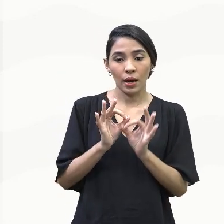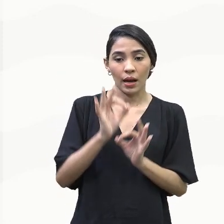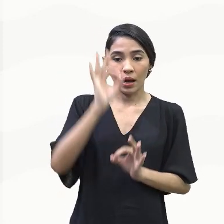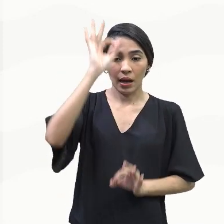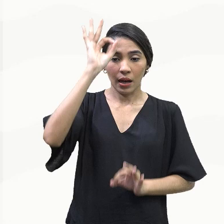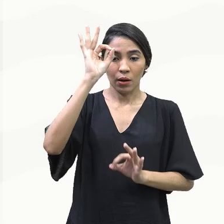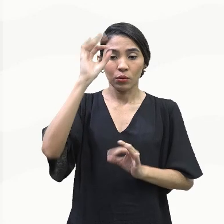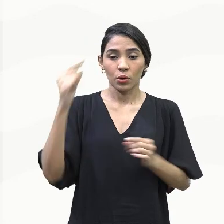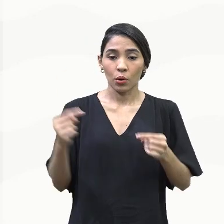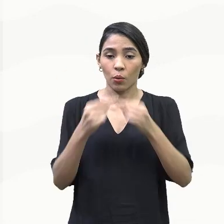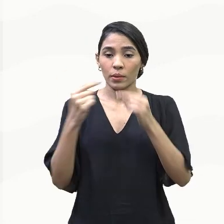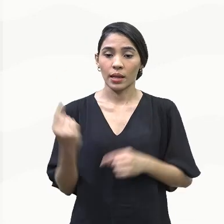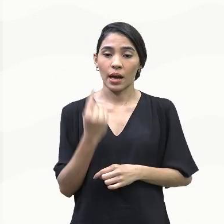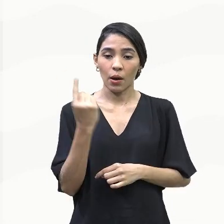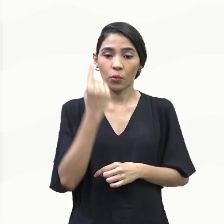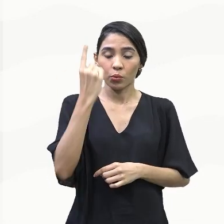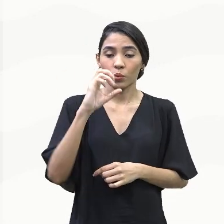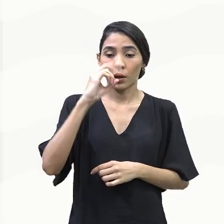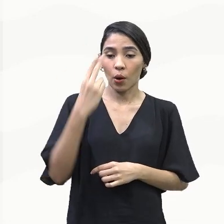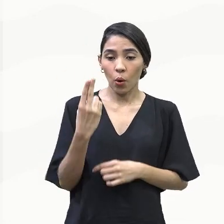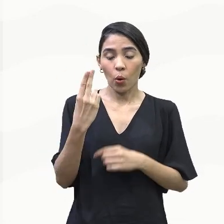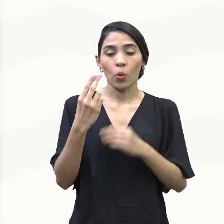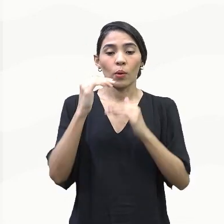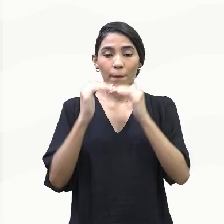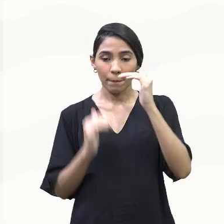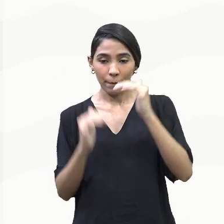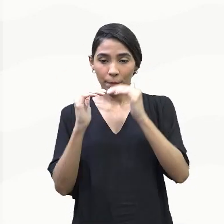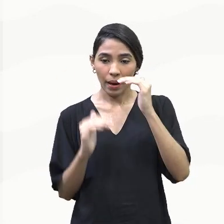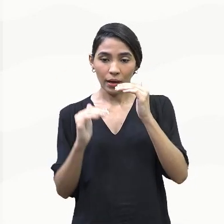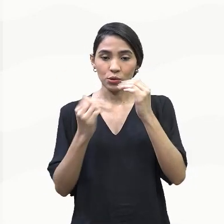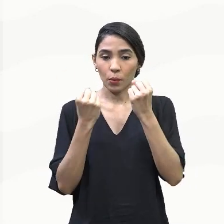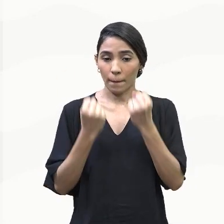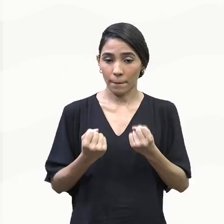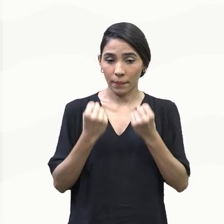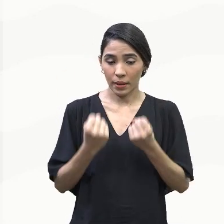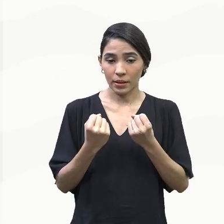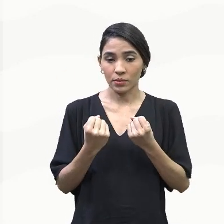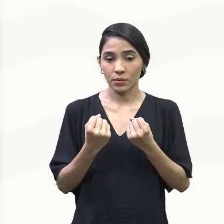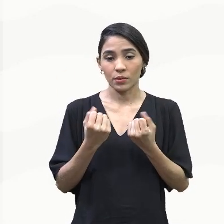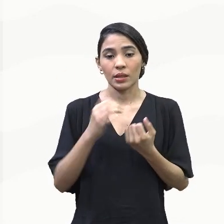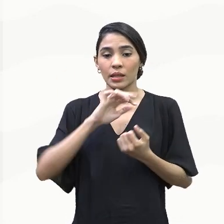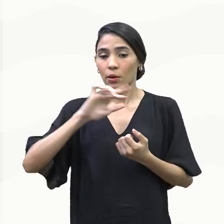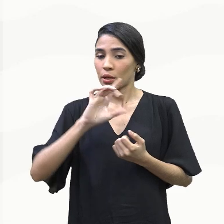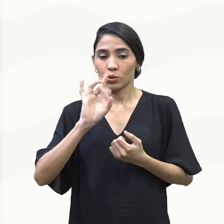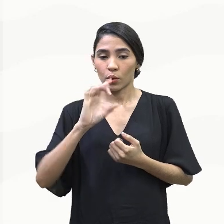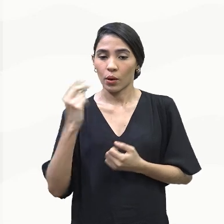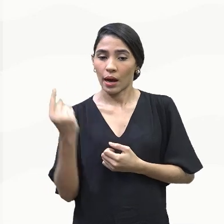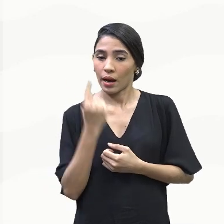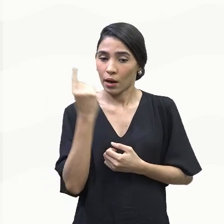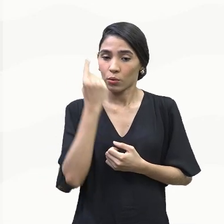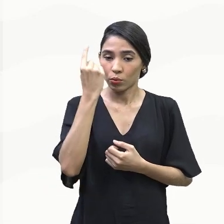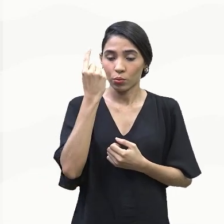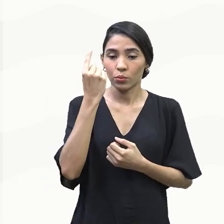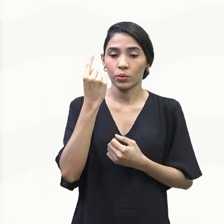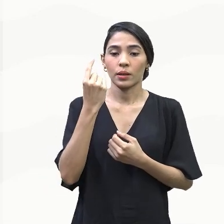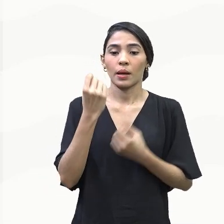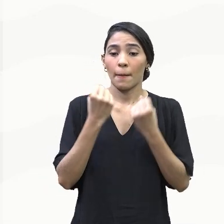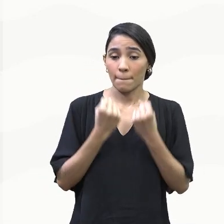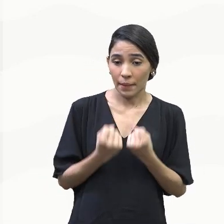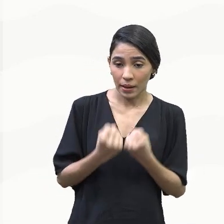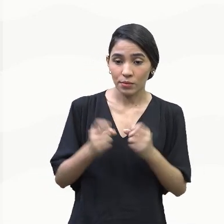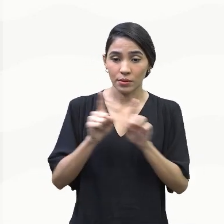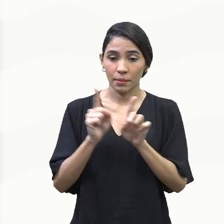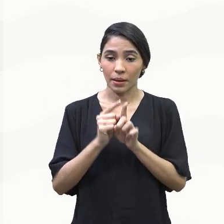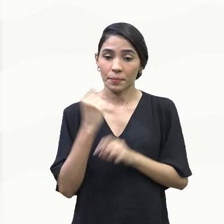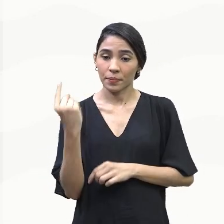altura ou se está abaixo ou acima do peso. Aliás, não é só de altura, tá? É altura e peso